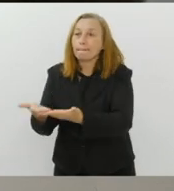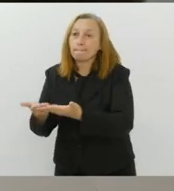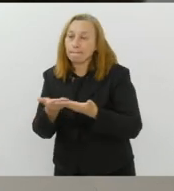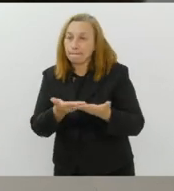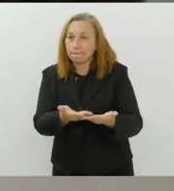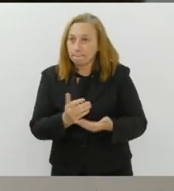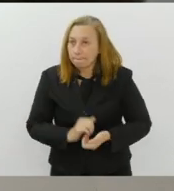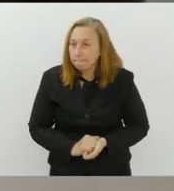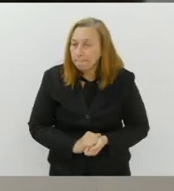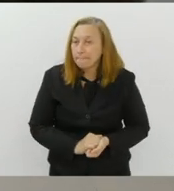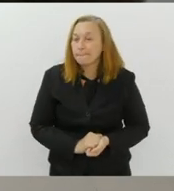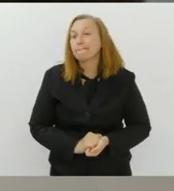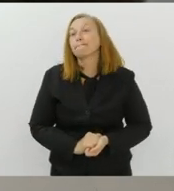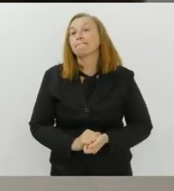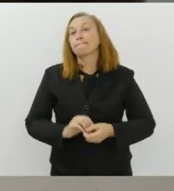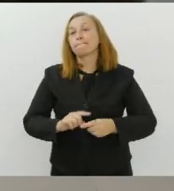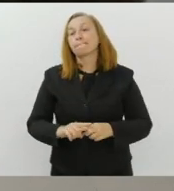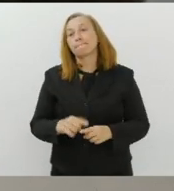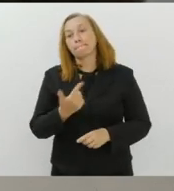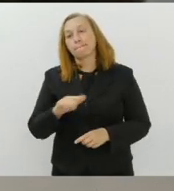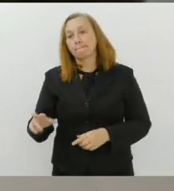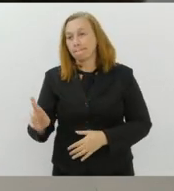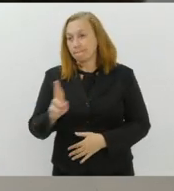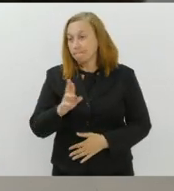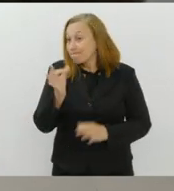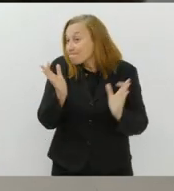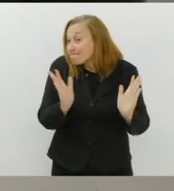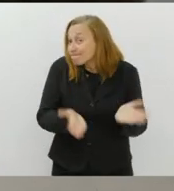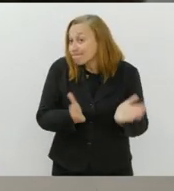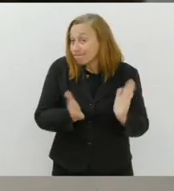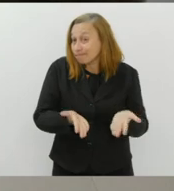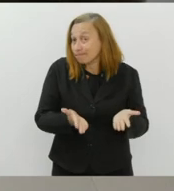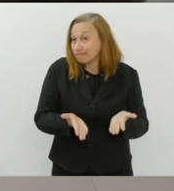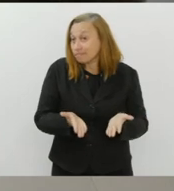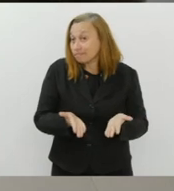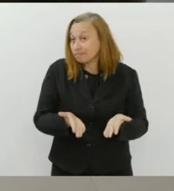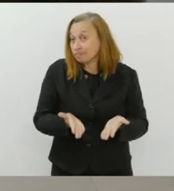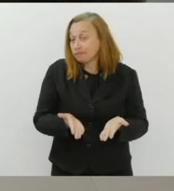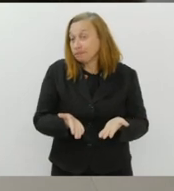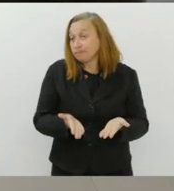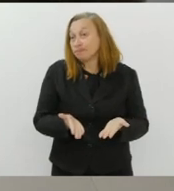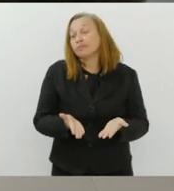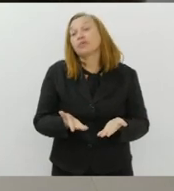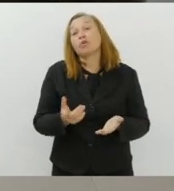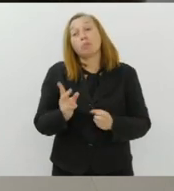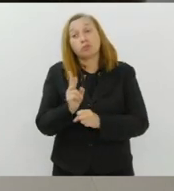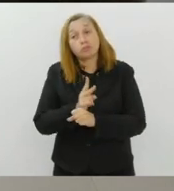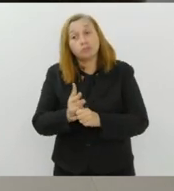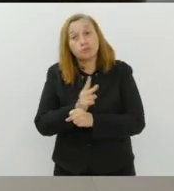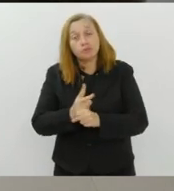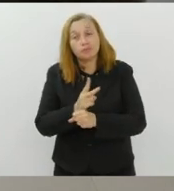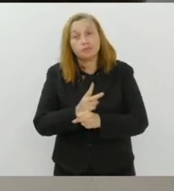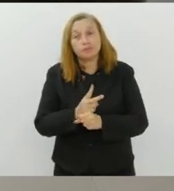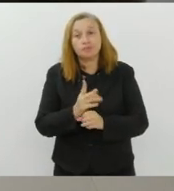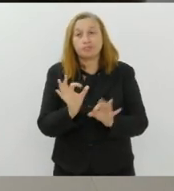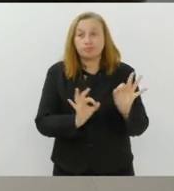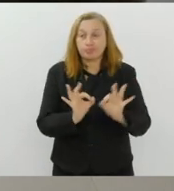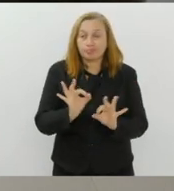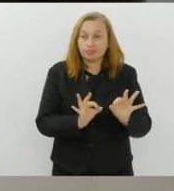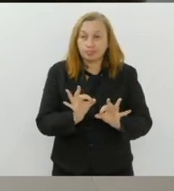tramitando, né? Mas eu não tenho uma resposta concreta para lhe dar nesse momento. Teria que buscar a planilha e